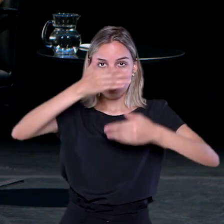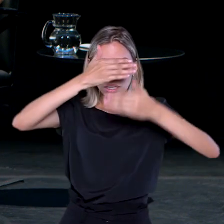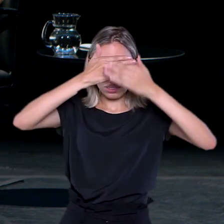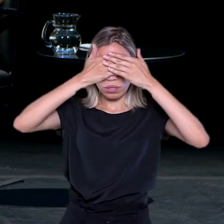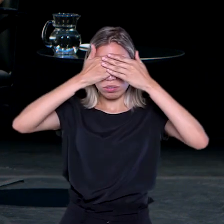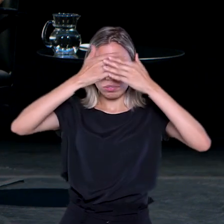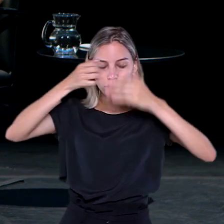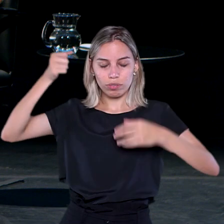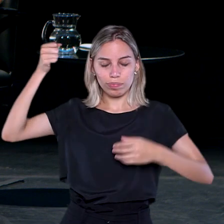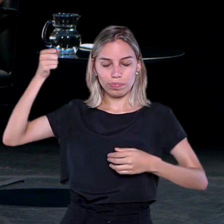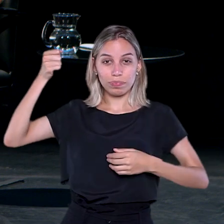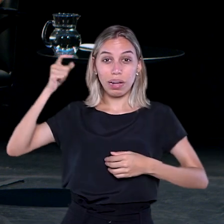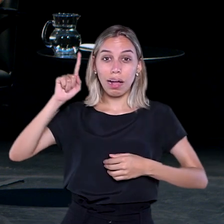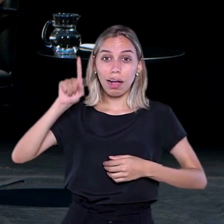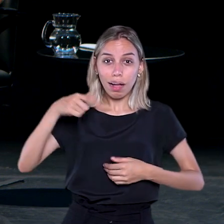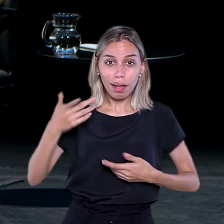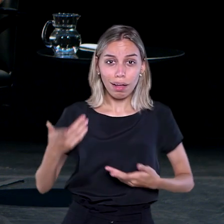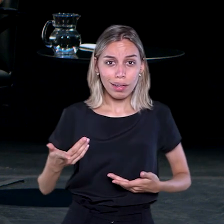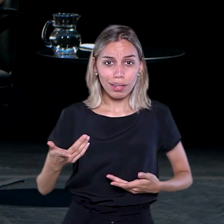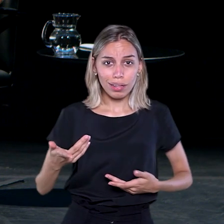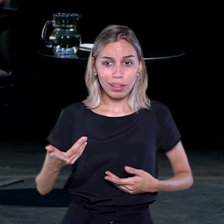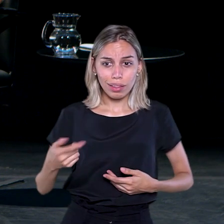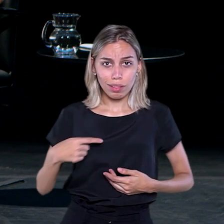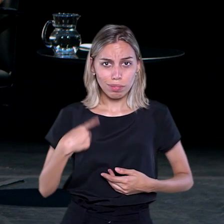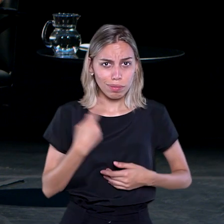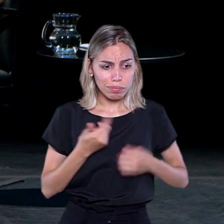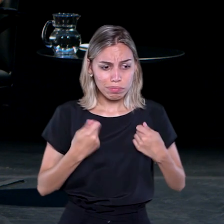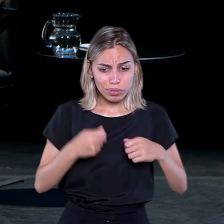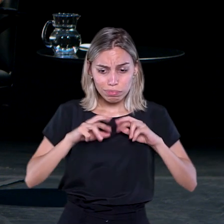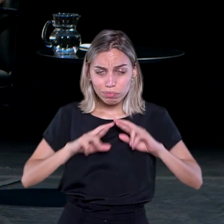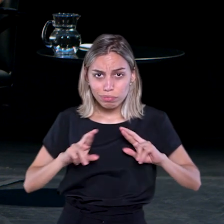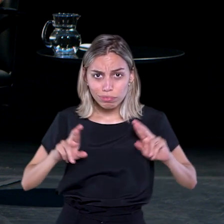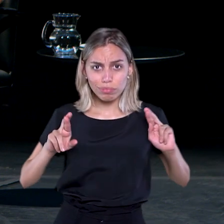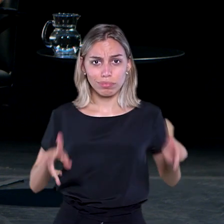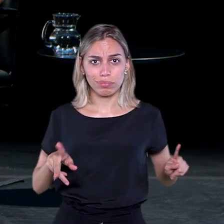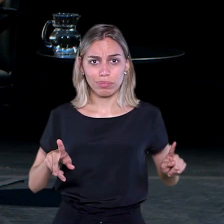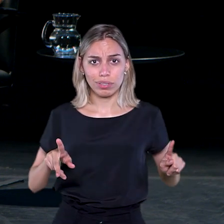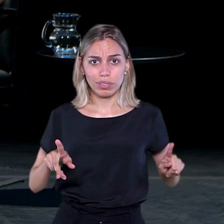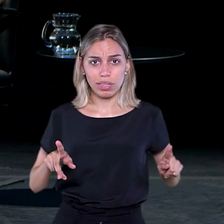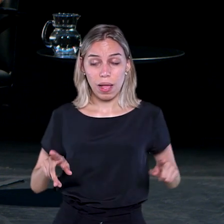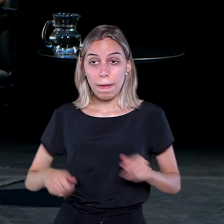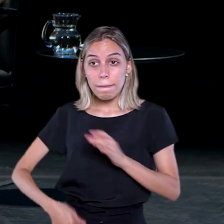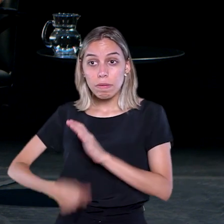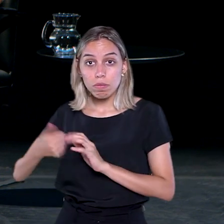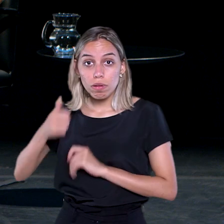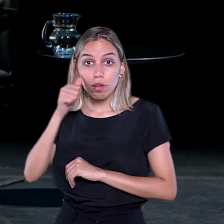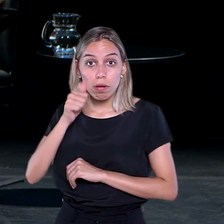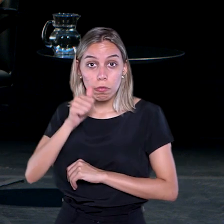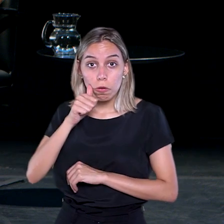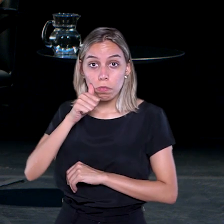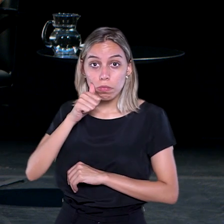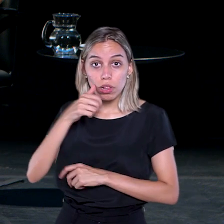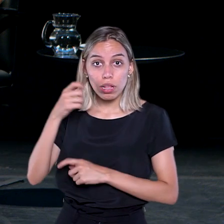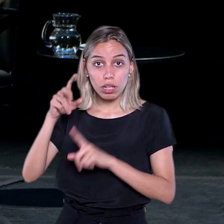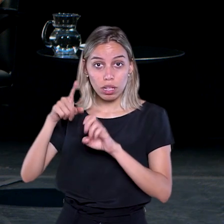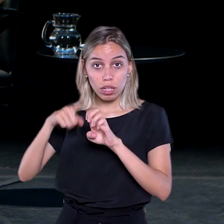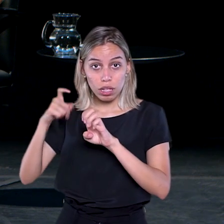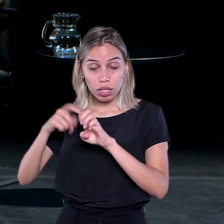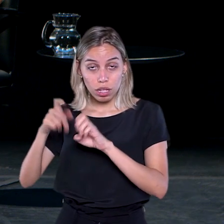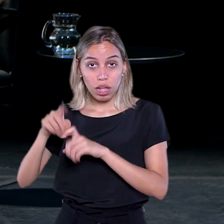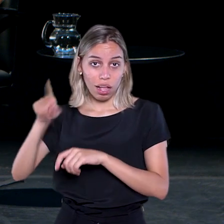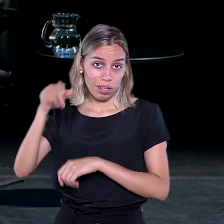branquitude, ela formaliza seus privilégios como se direitos fossem. Por isso que eu escrevo: a justiça é uma mulher negra. Isso é